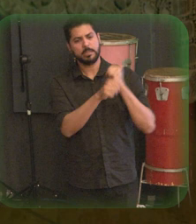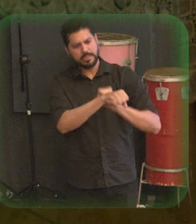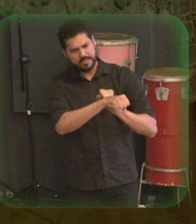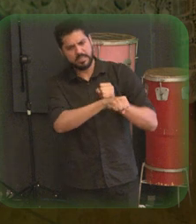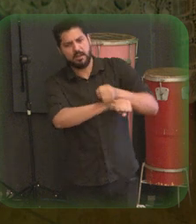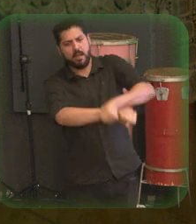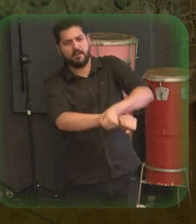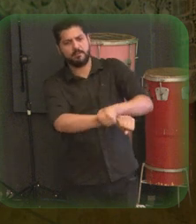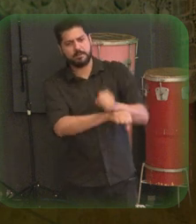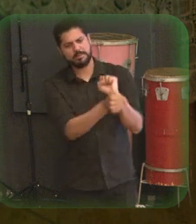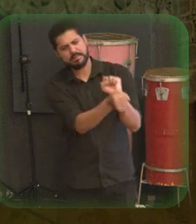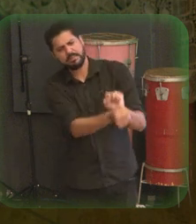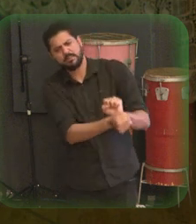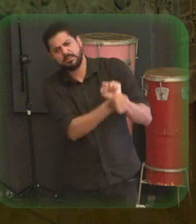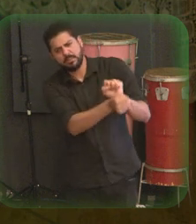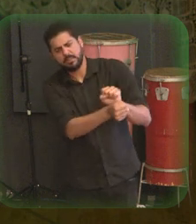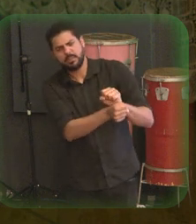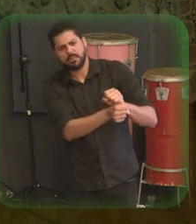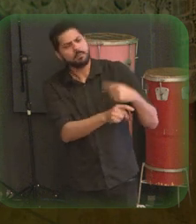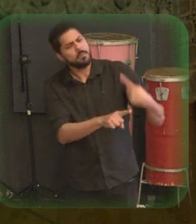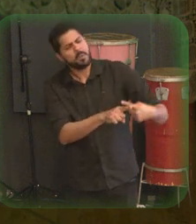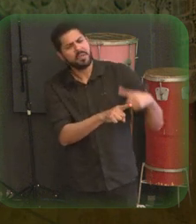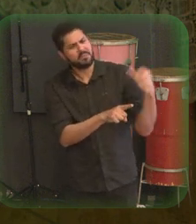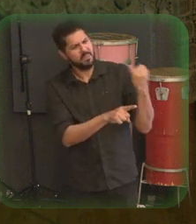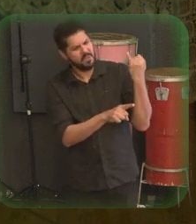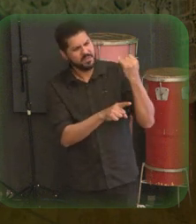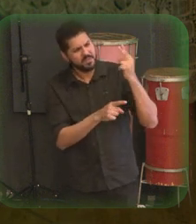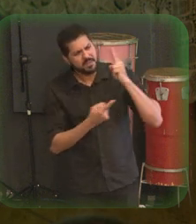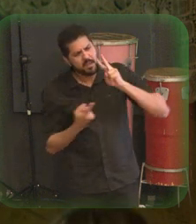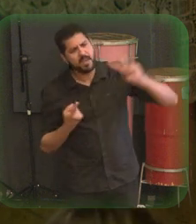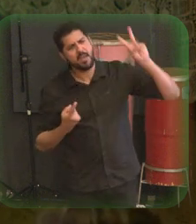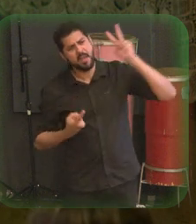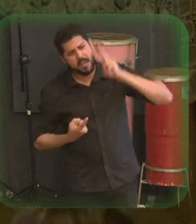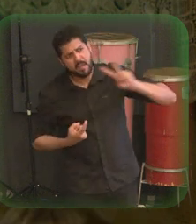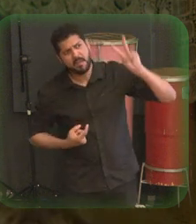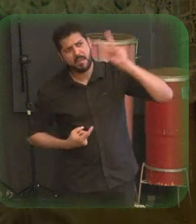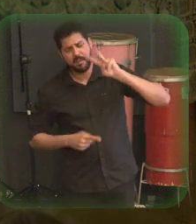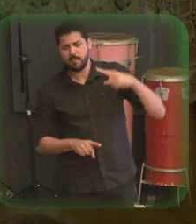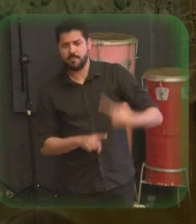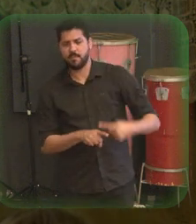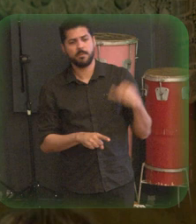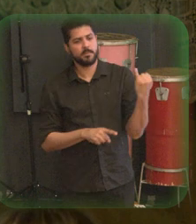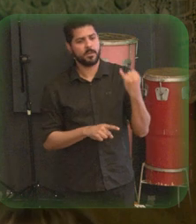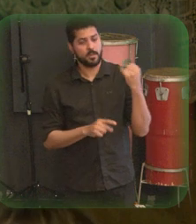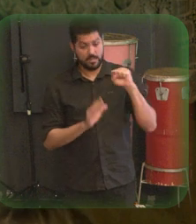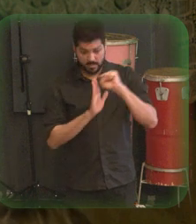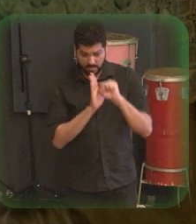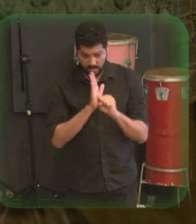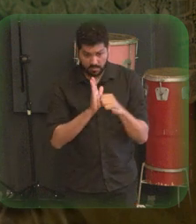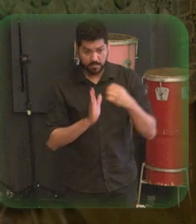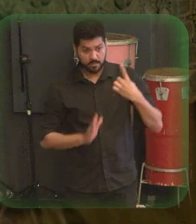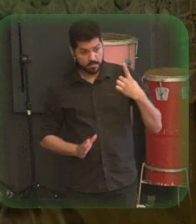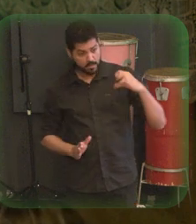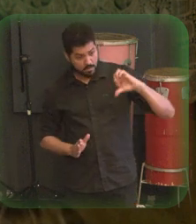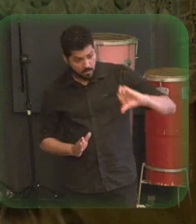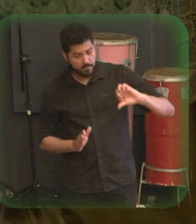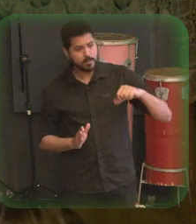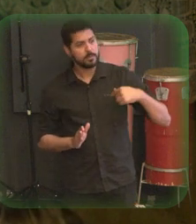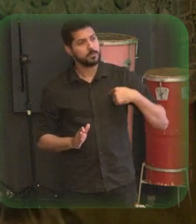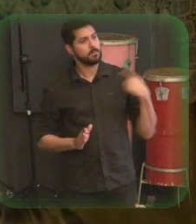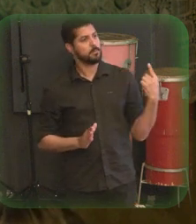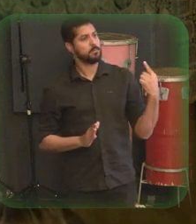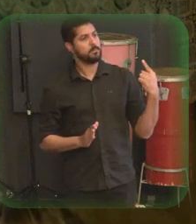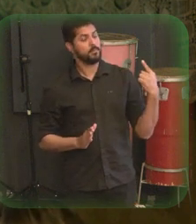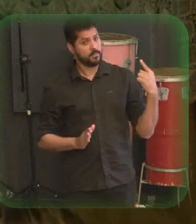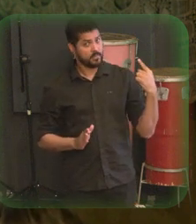tão importante? Sabe por quê? Porque no século XIX, e é muito importante estar aqui em